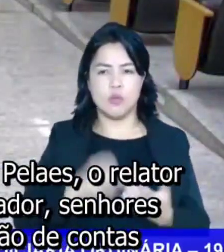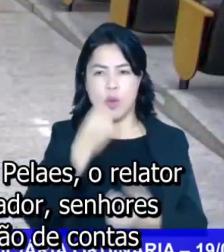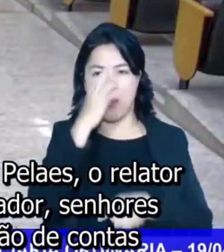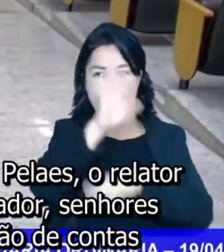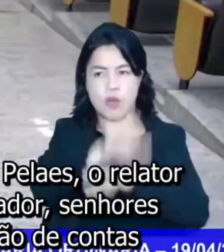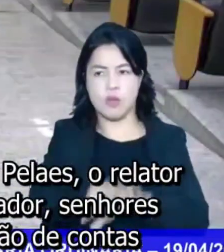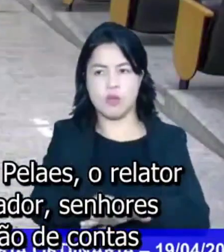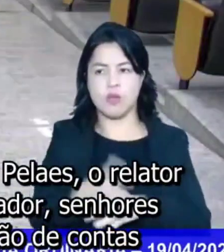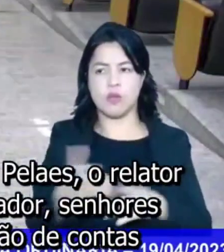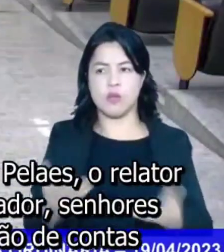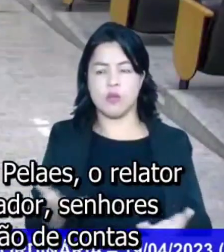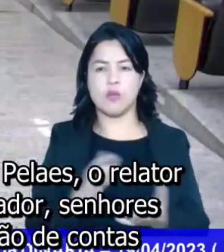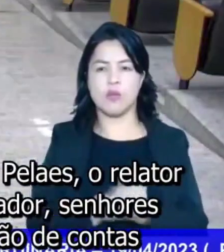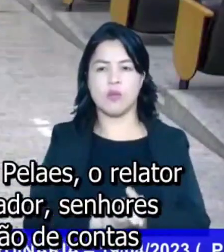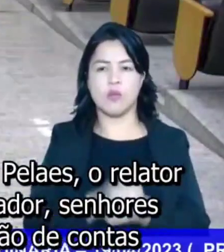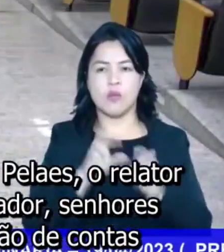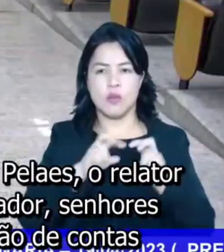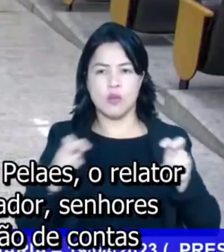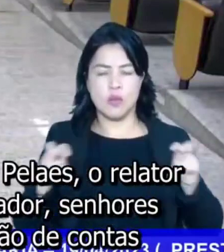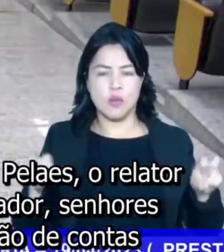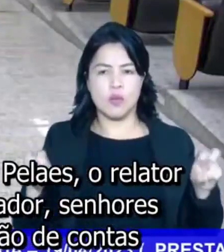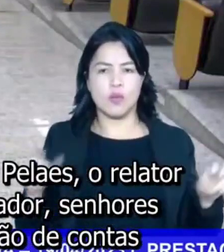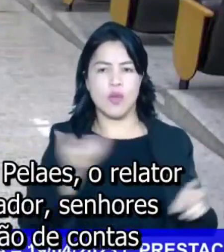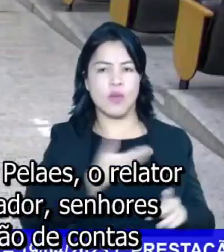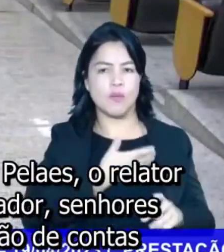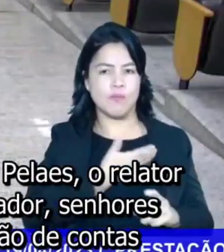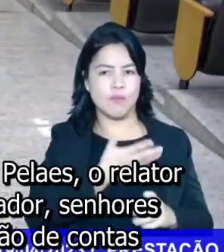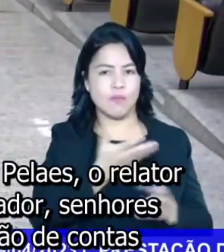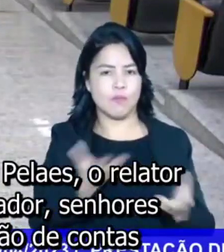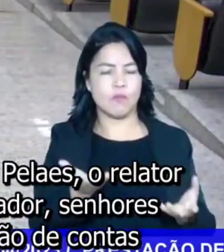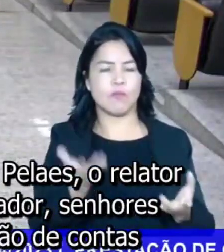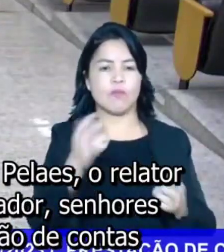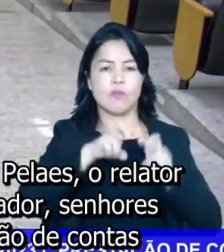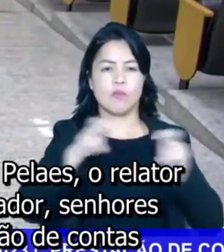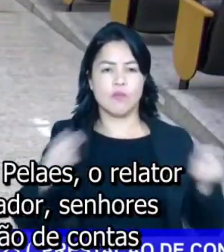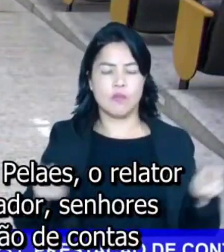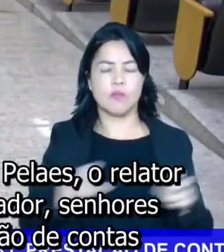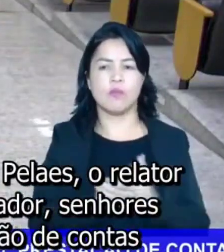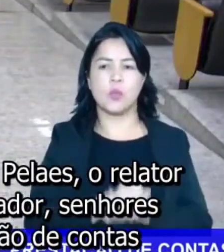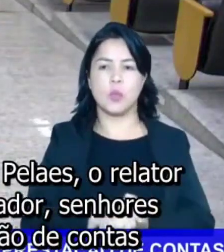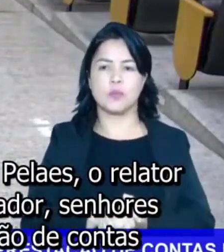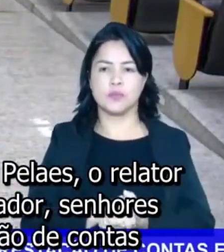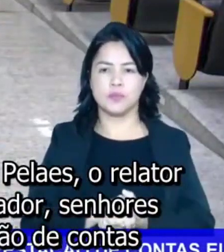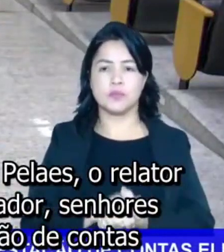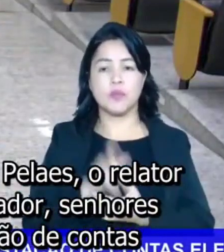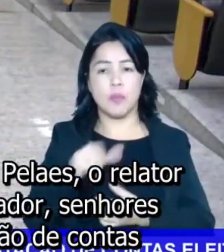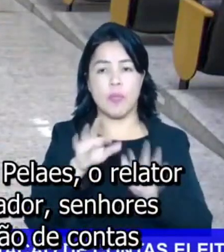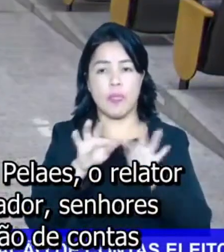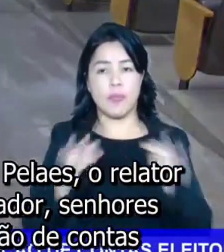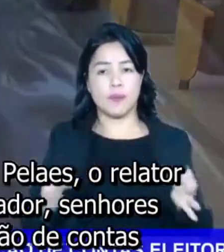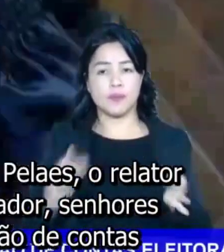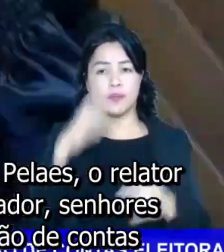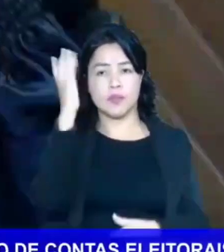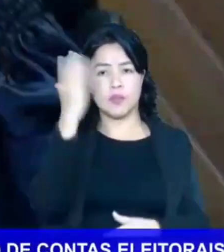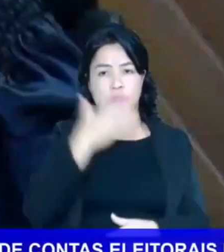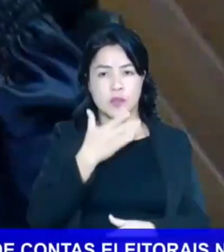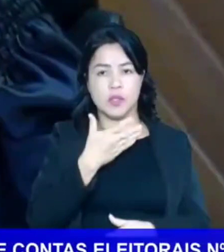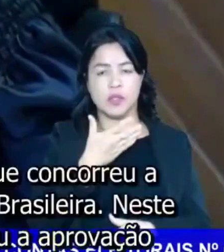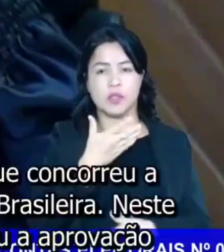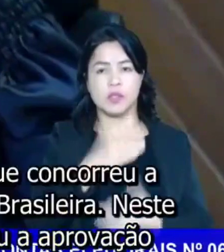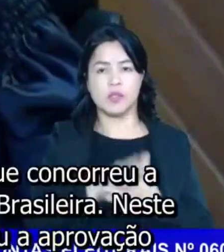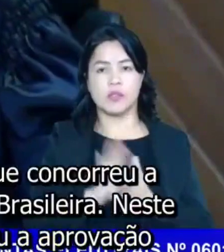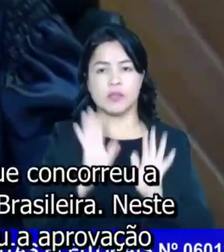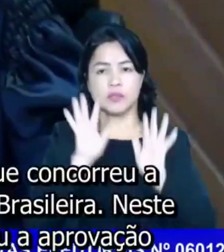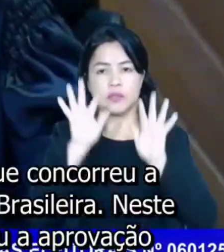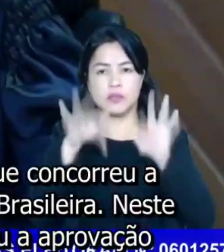Imagem ampla do plenário. Senhores colegas, a questão também é bem simples. Prestação de contas. À